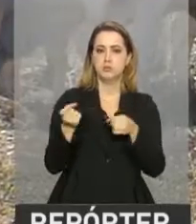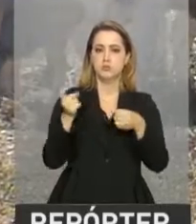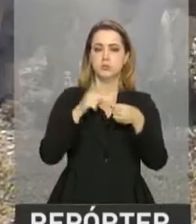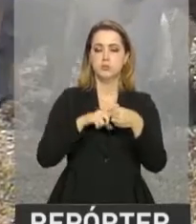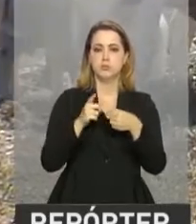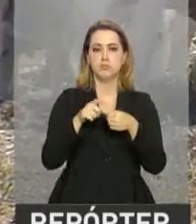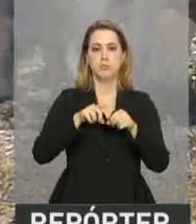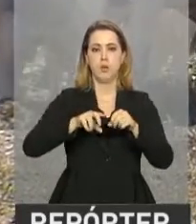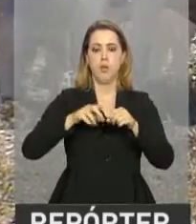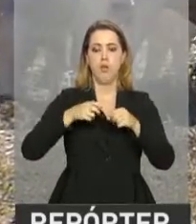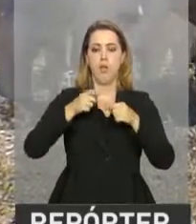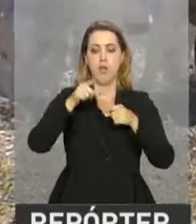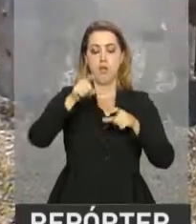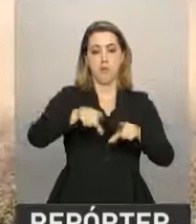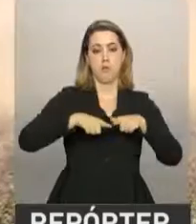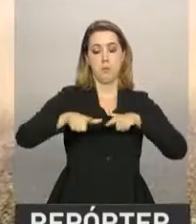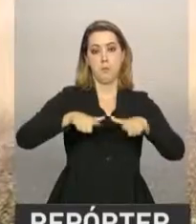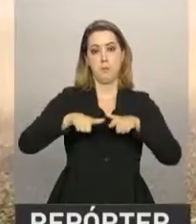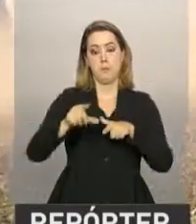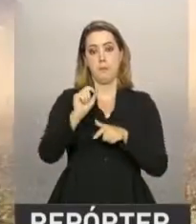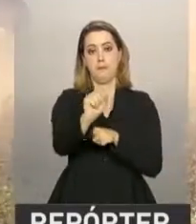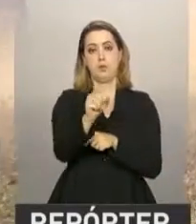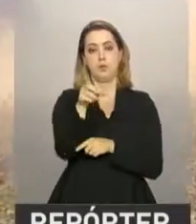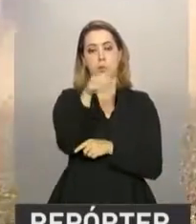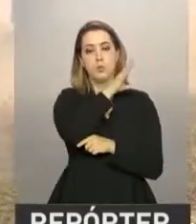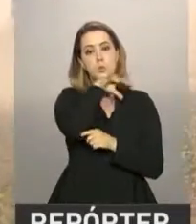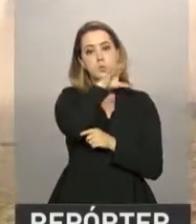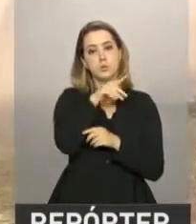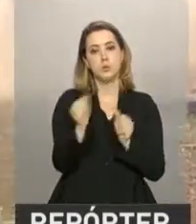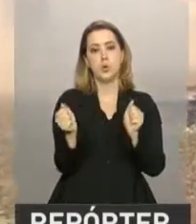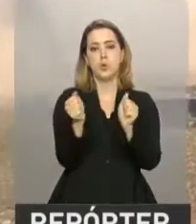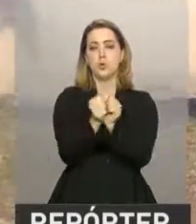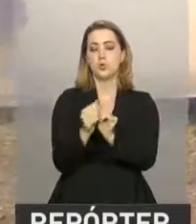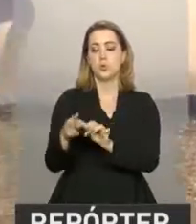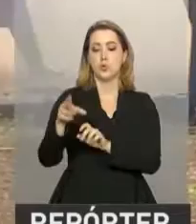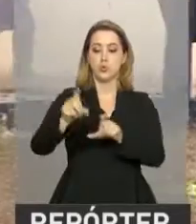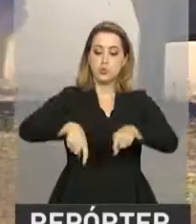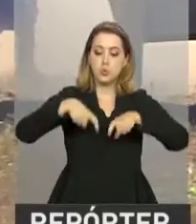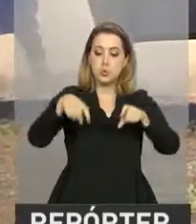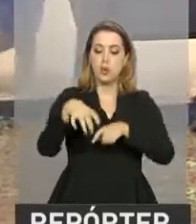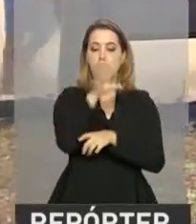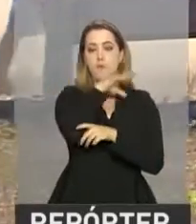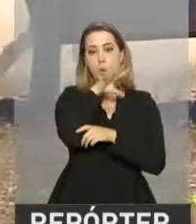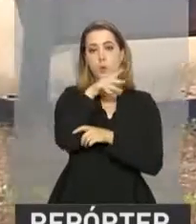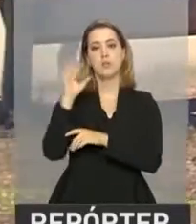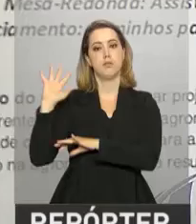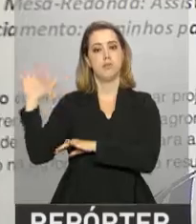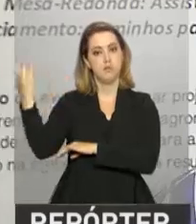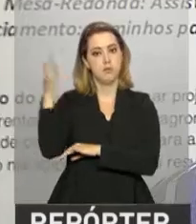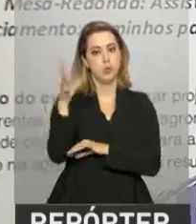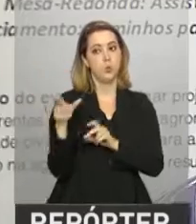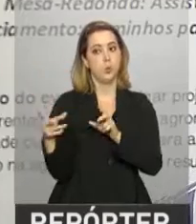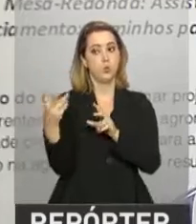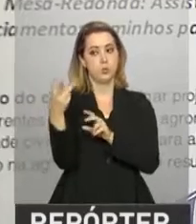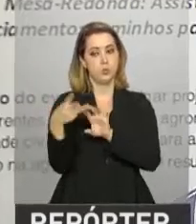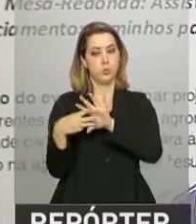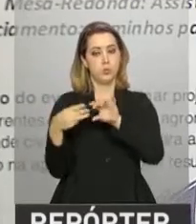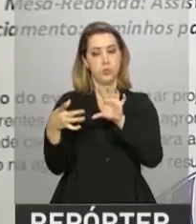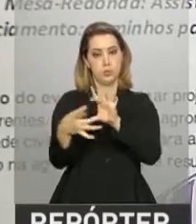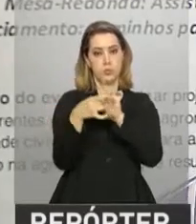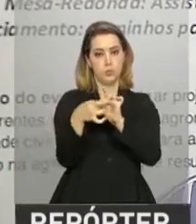pastagens degradadas a integração lavoura pecuária e floresta eo tratamento de dejetos animais o plano abc